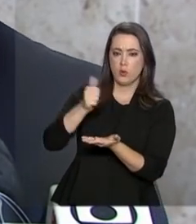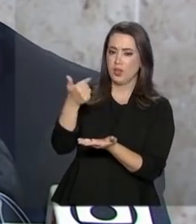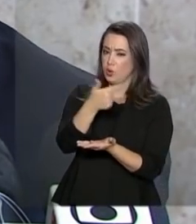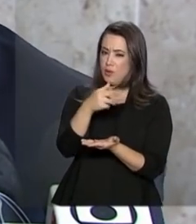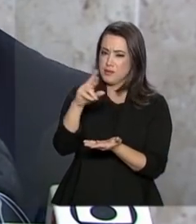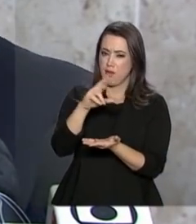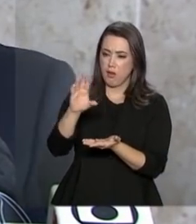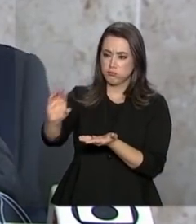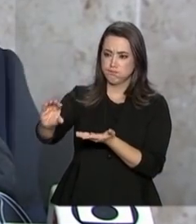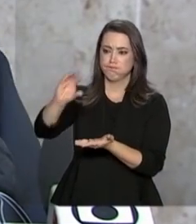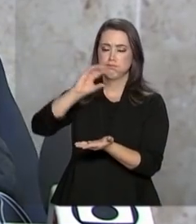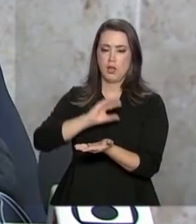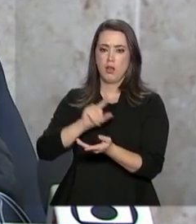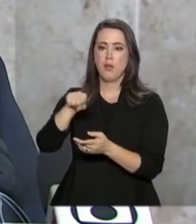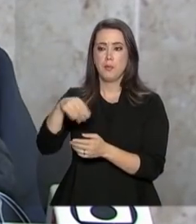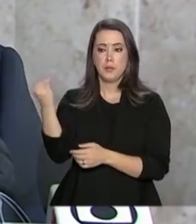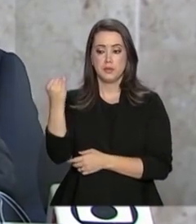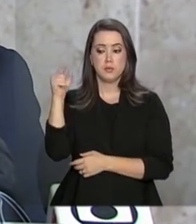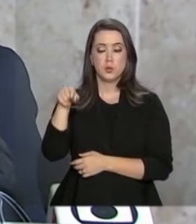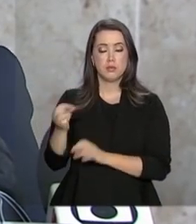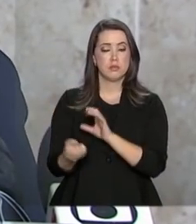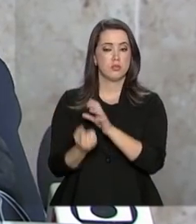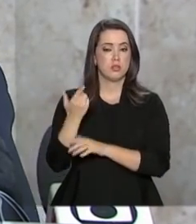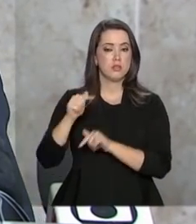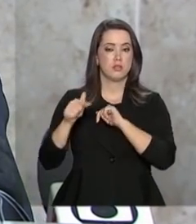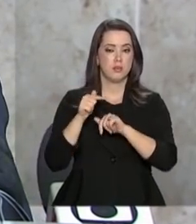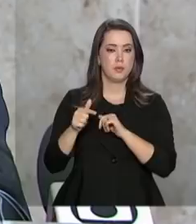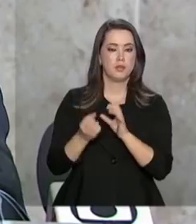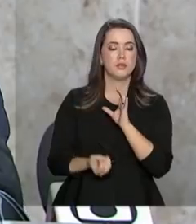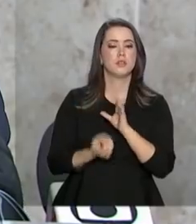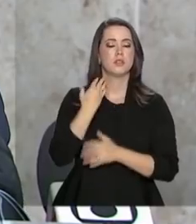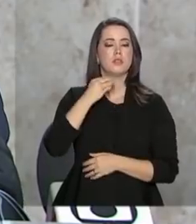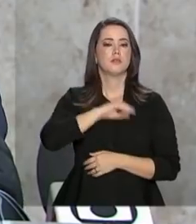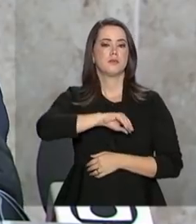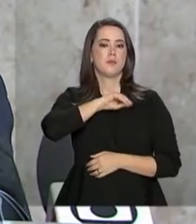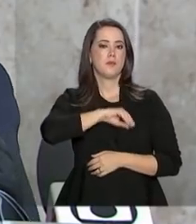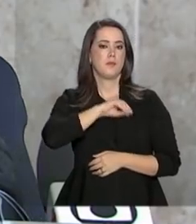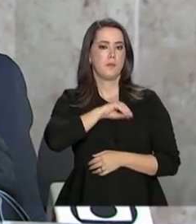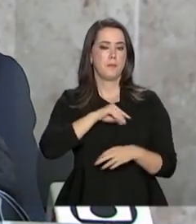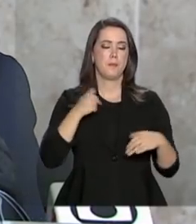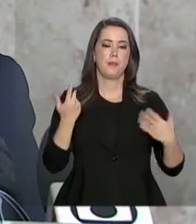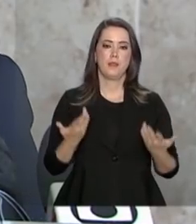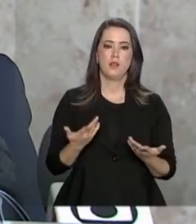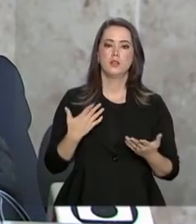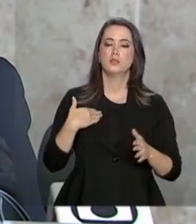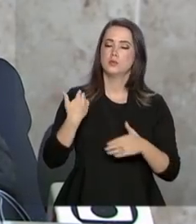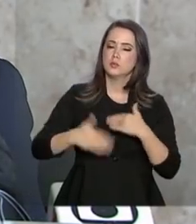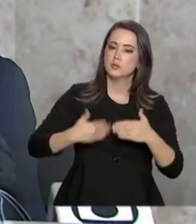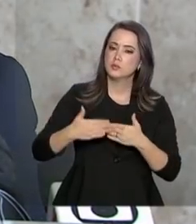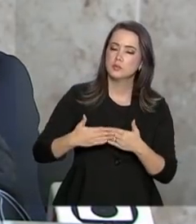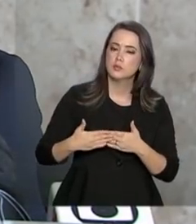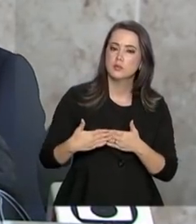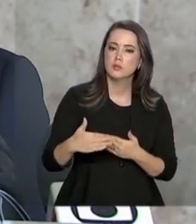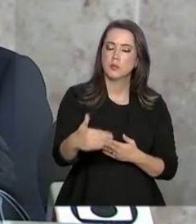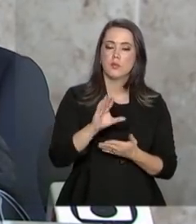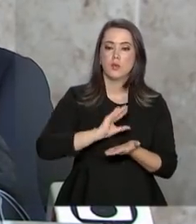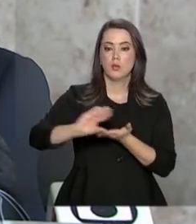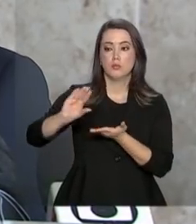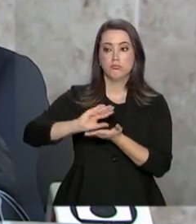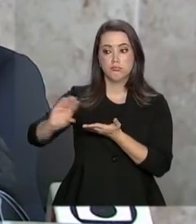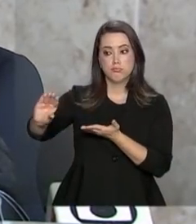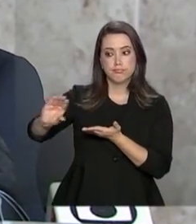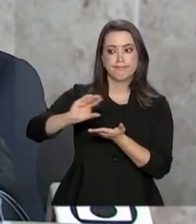importante na geração de emprego na geração de renda e Na continuidade de